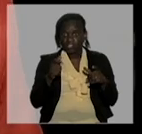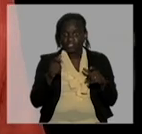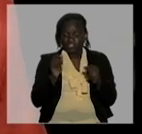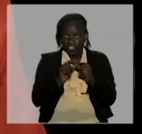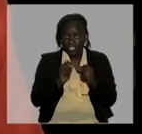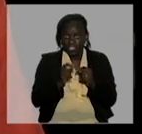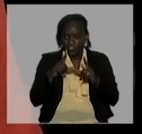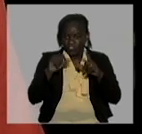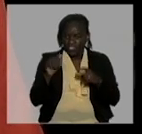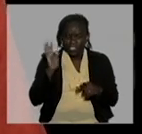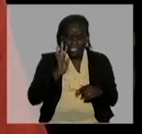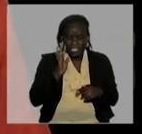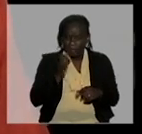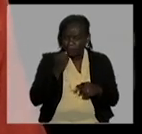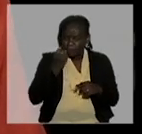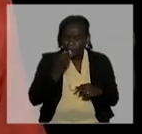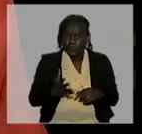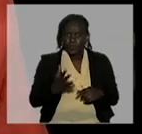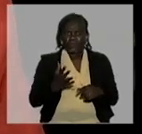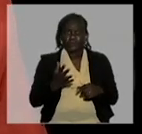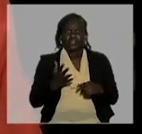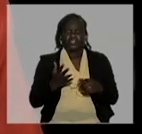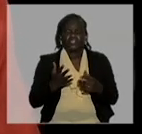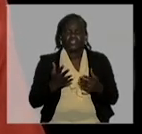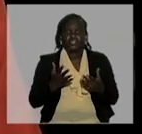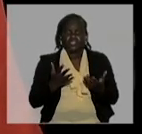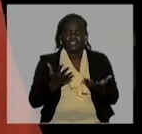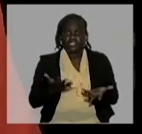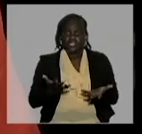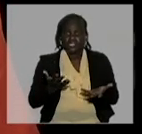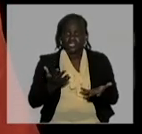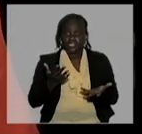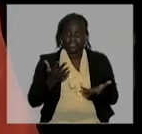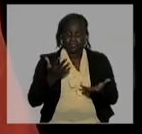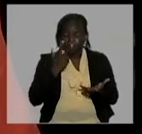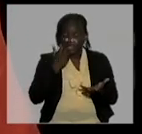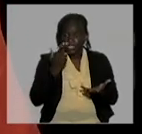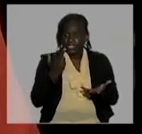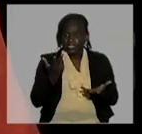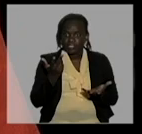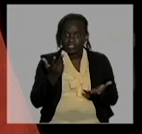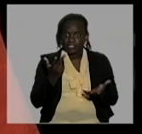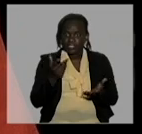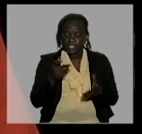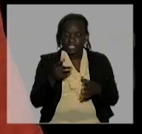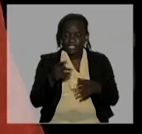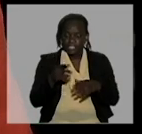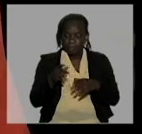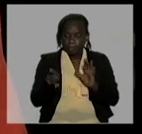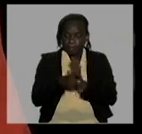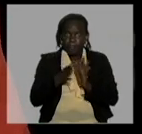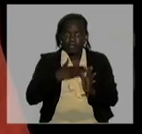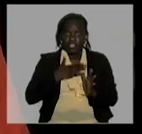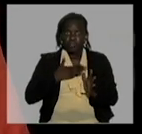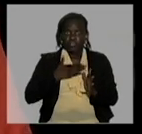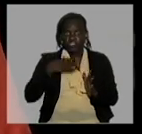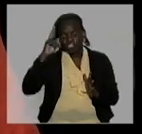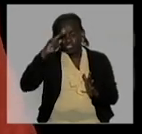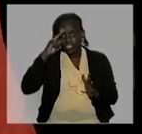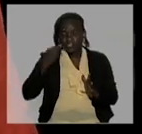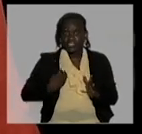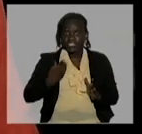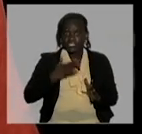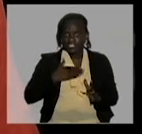Fotografia, para mim, quando a gente faz uma foto bacana, uma foto, aquilo vira um pedaço da